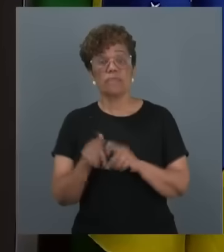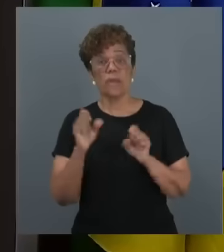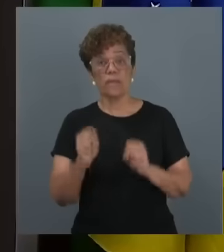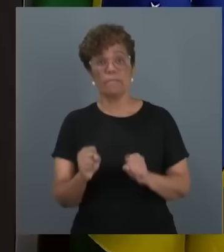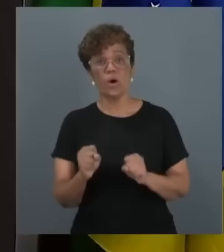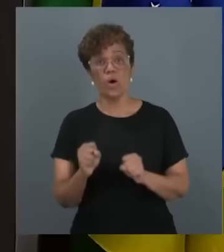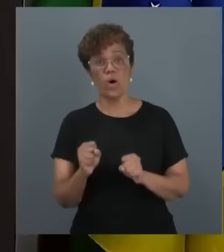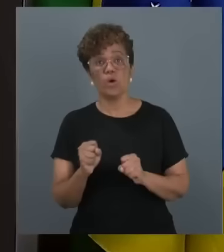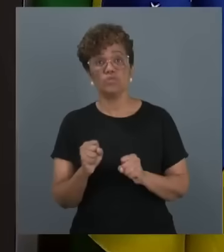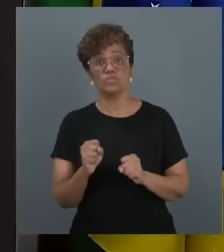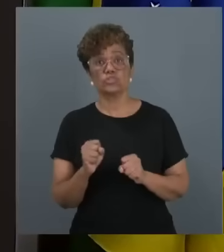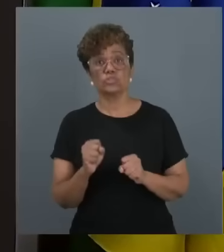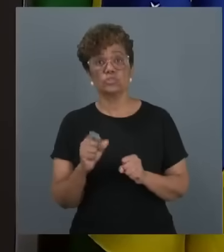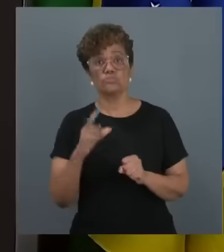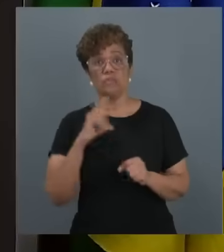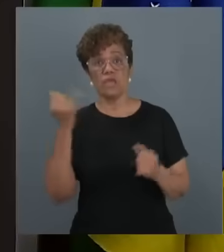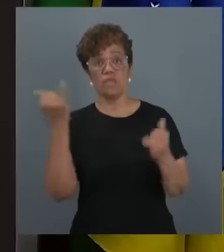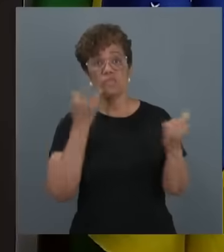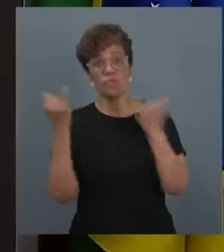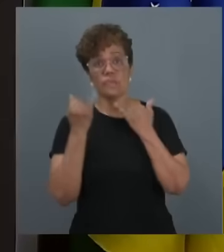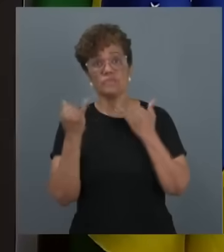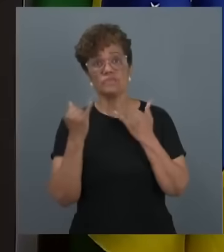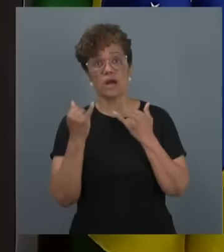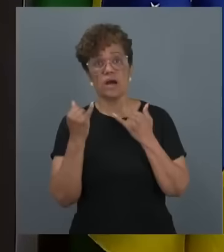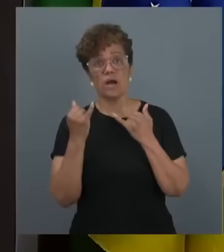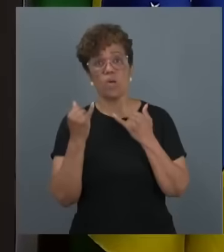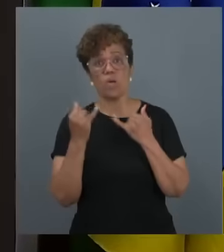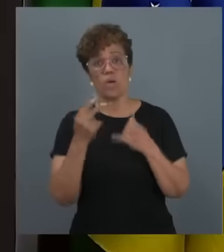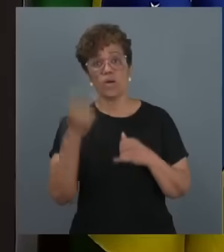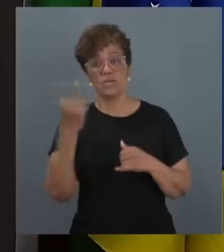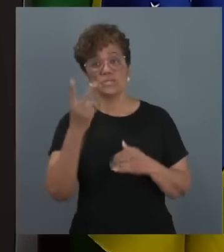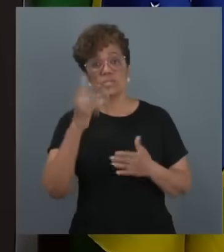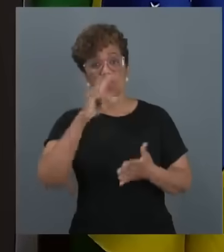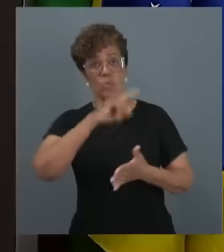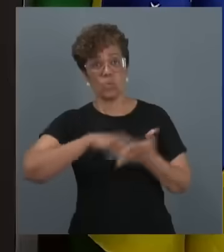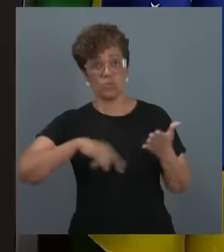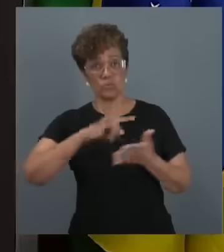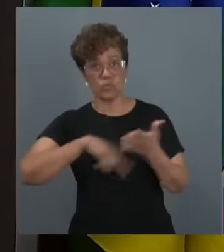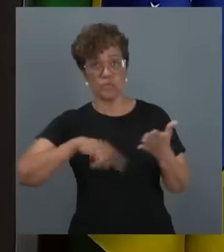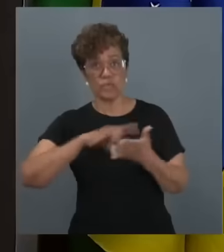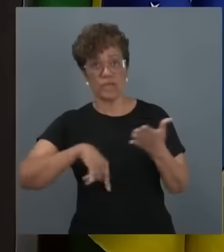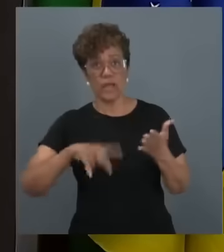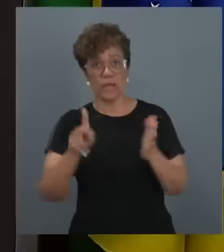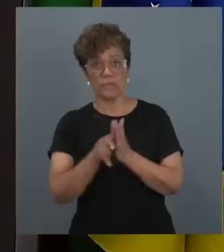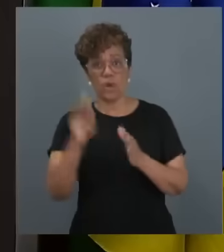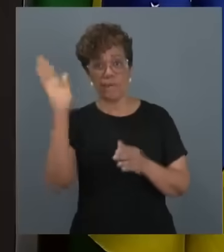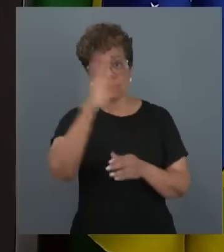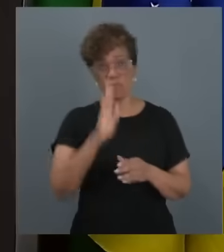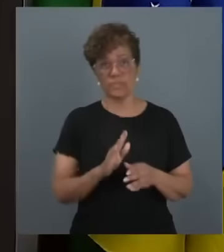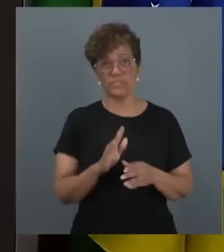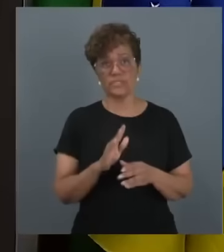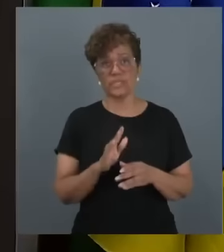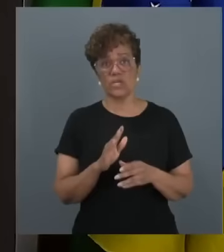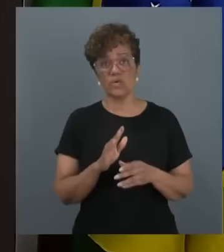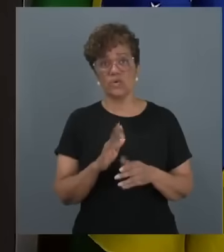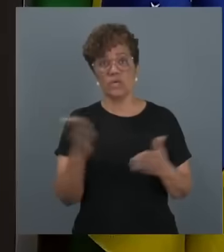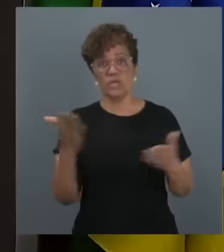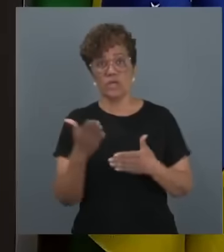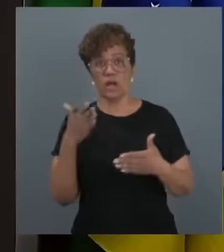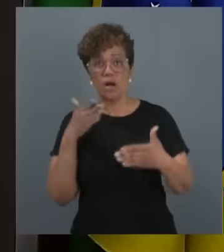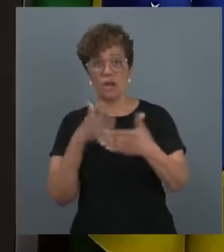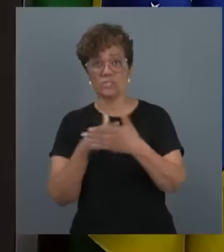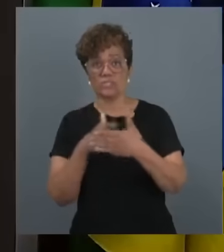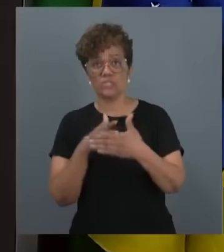de desinformação sobre o caso. É o 2º documentário do Brasil Paralelo que é censurado. O primeiro foi Quem